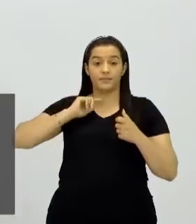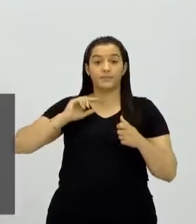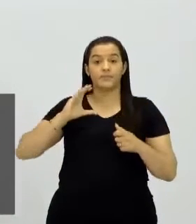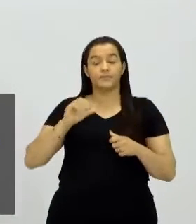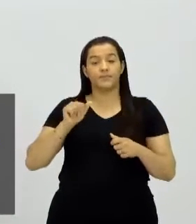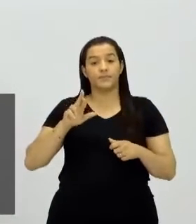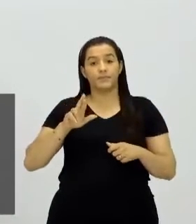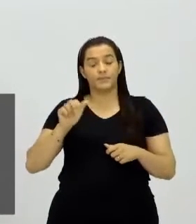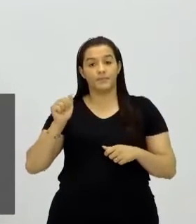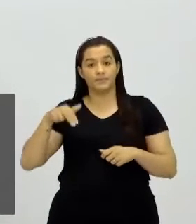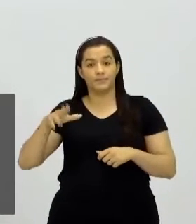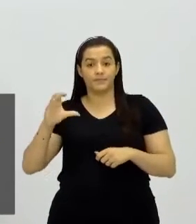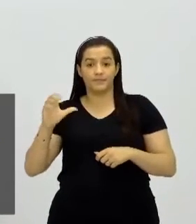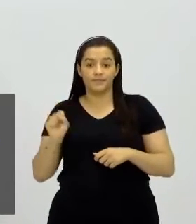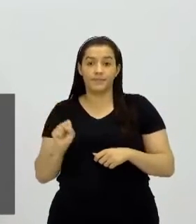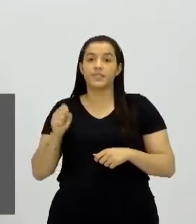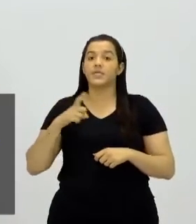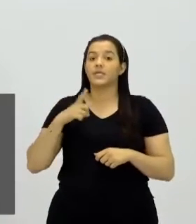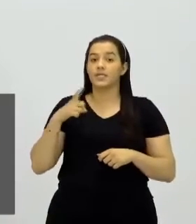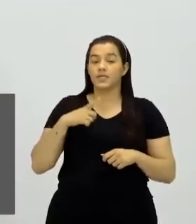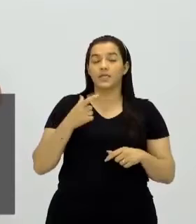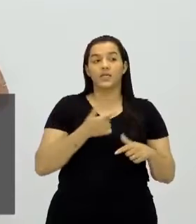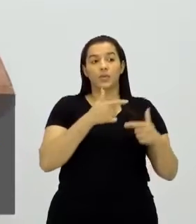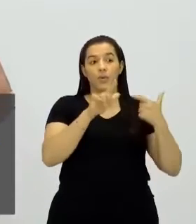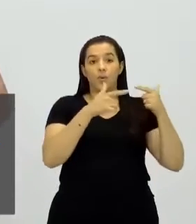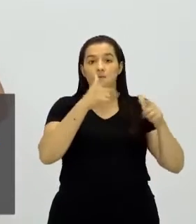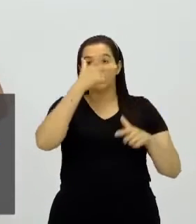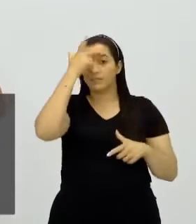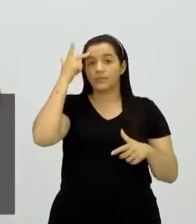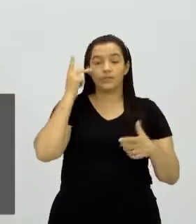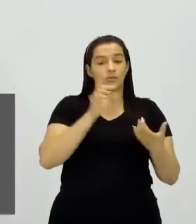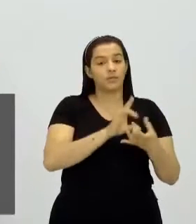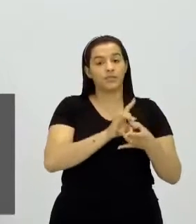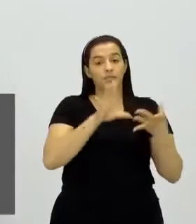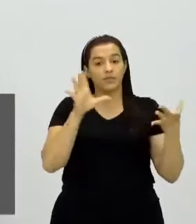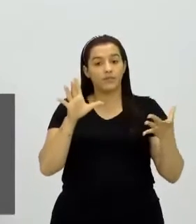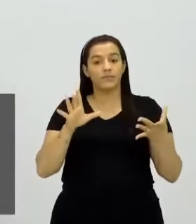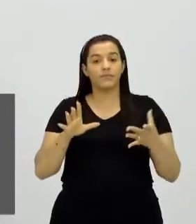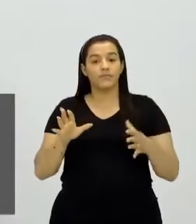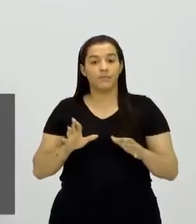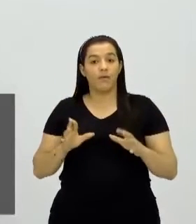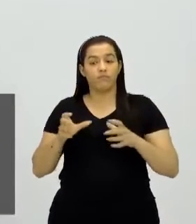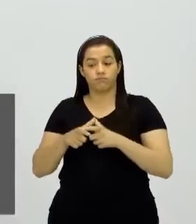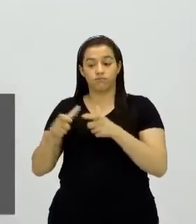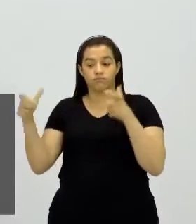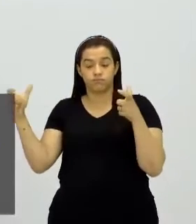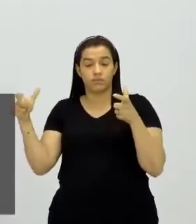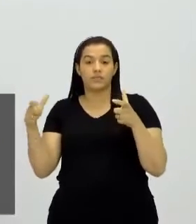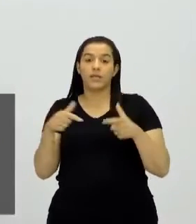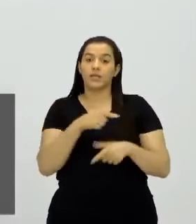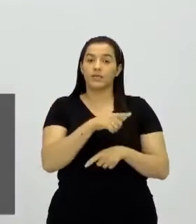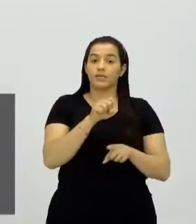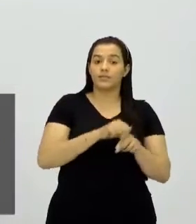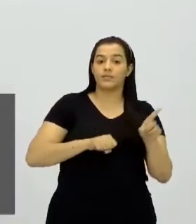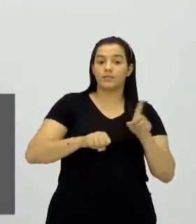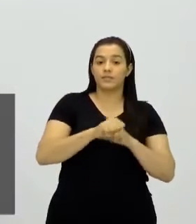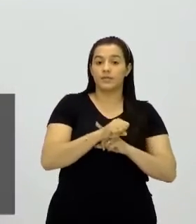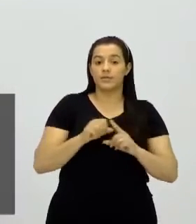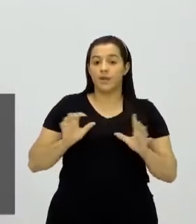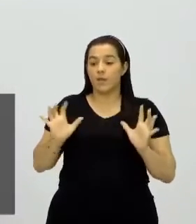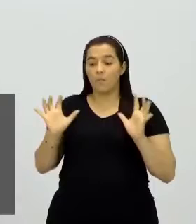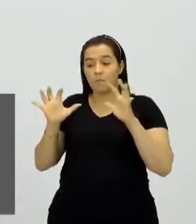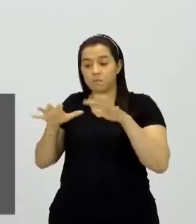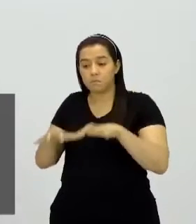de Carrancas, em relação à quantidade de pessoas livres. E aí a gente pensar num sistema onde eles estavam sendo